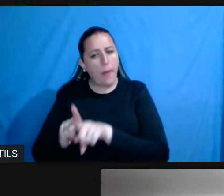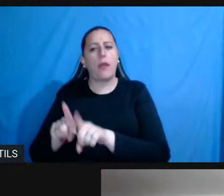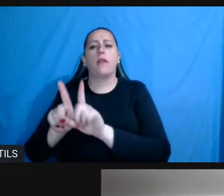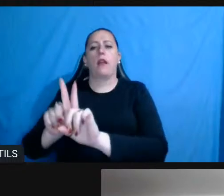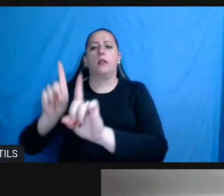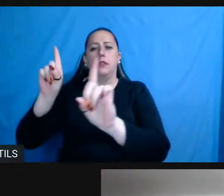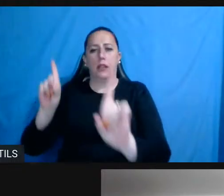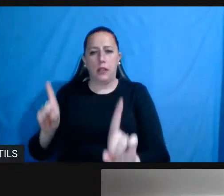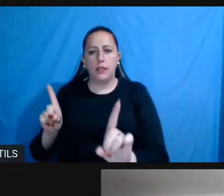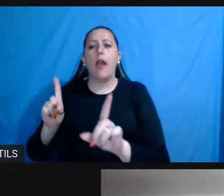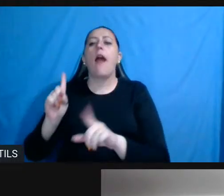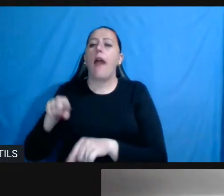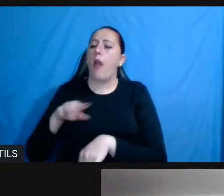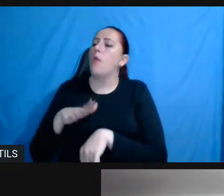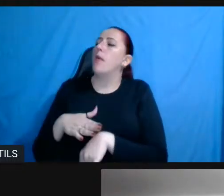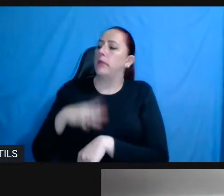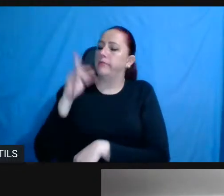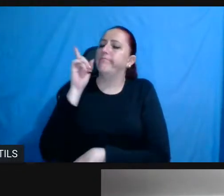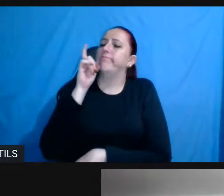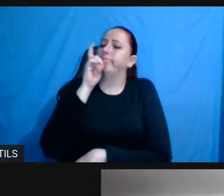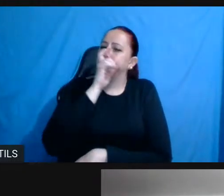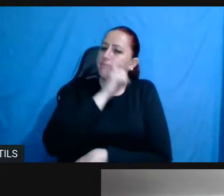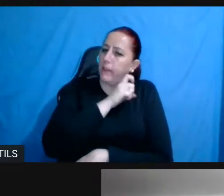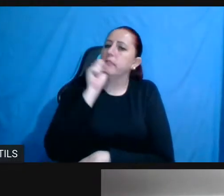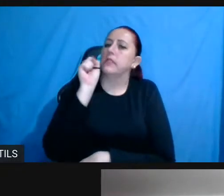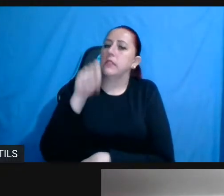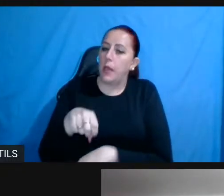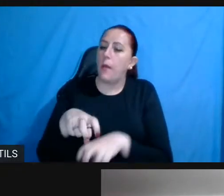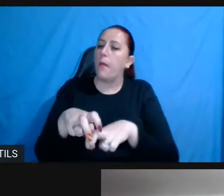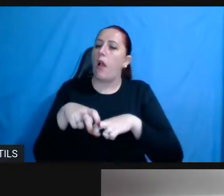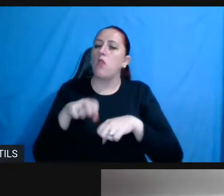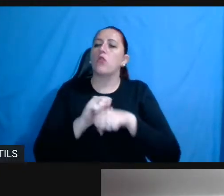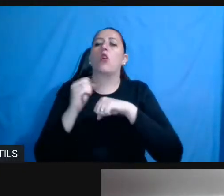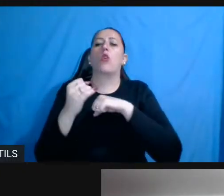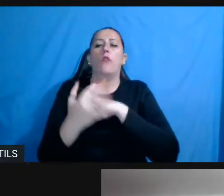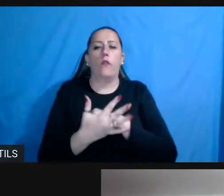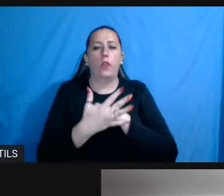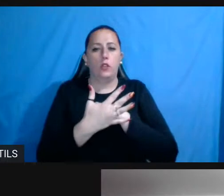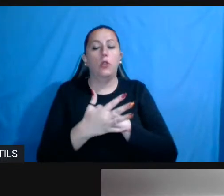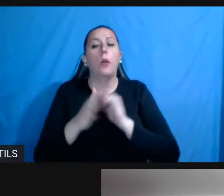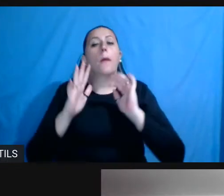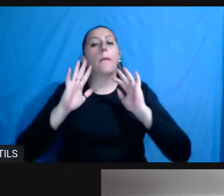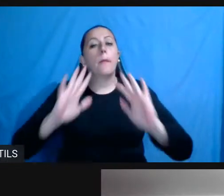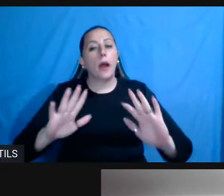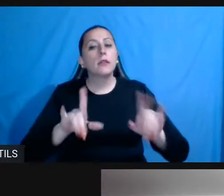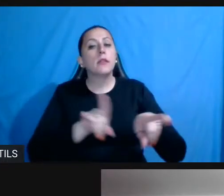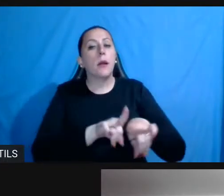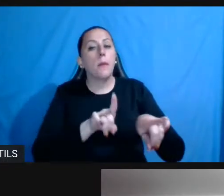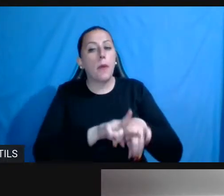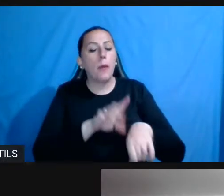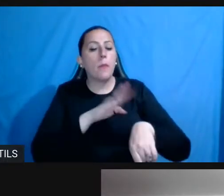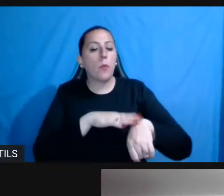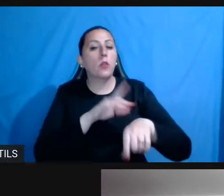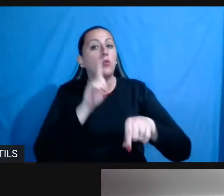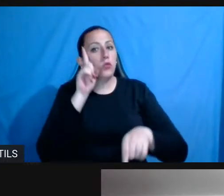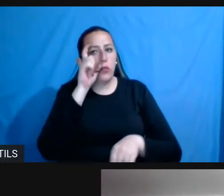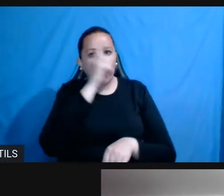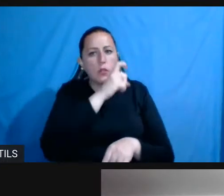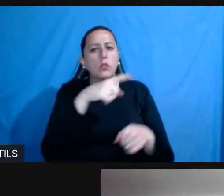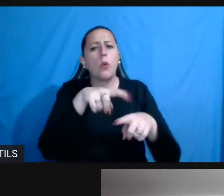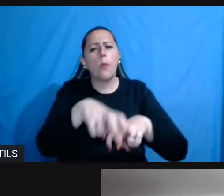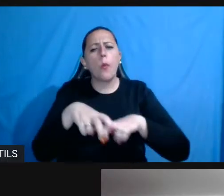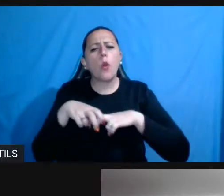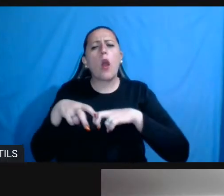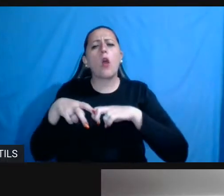Será um período muito difícil devido à Covid-19, mas também um período difícil em virtude dos cortes,